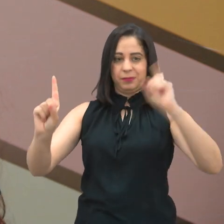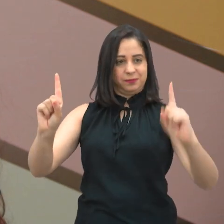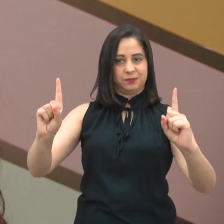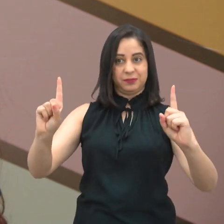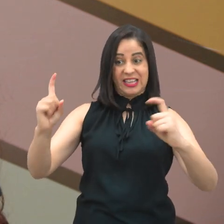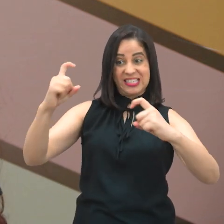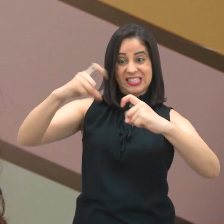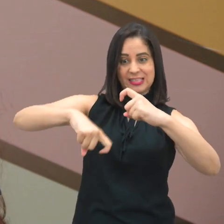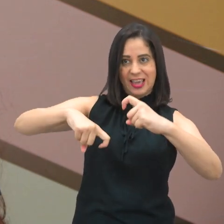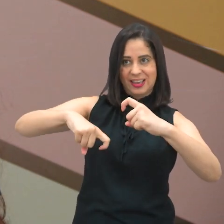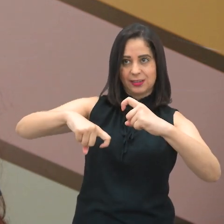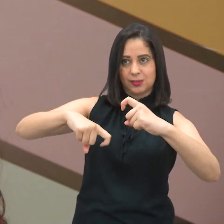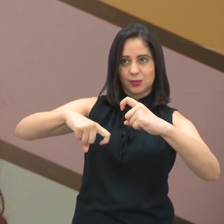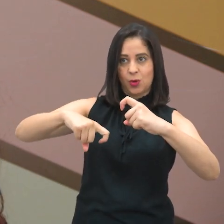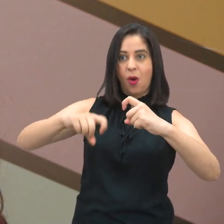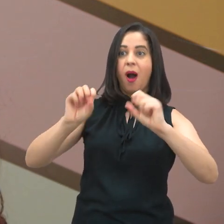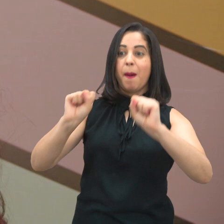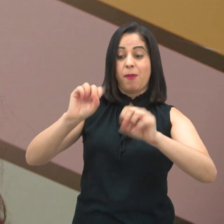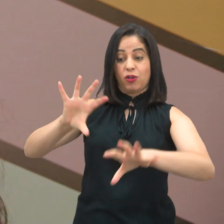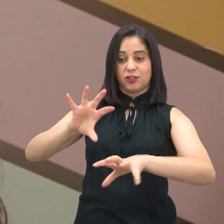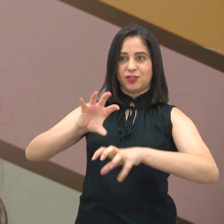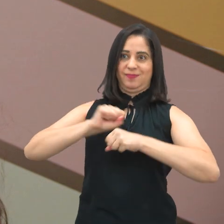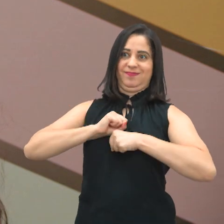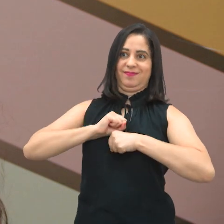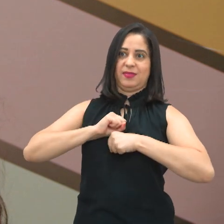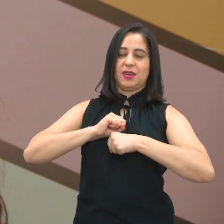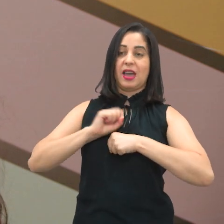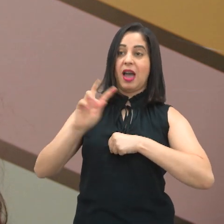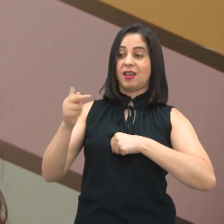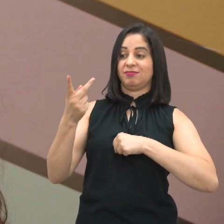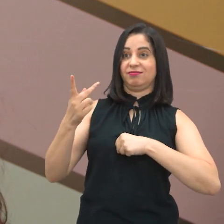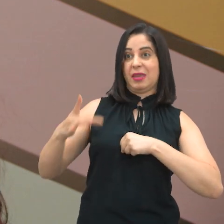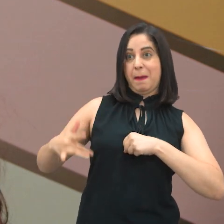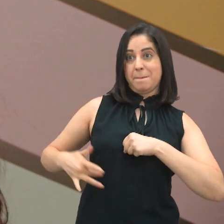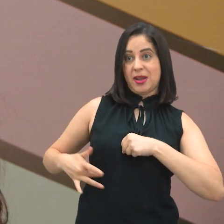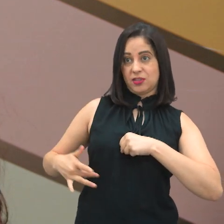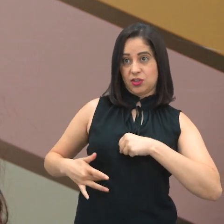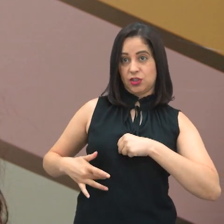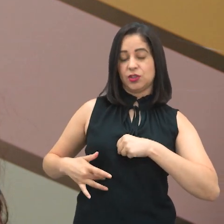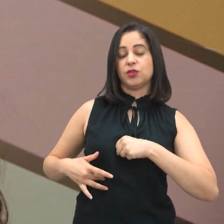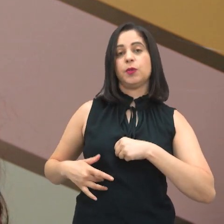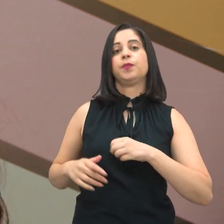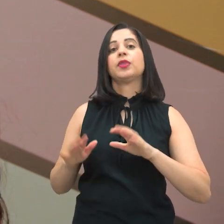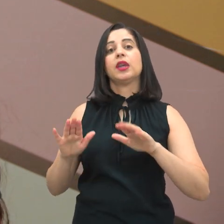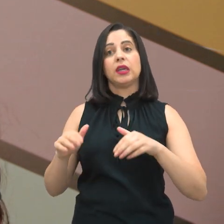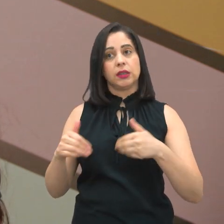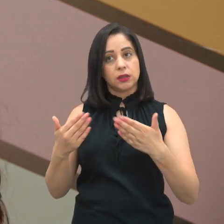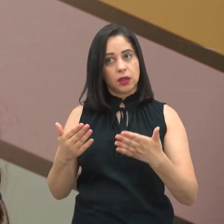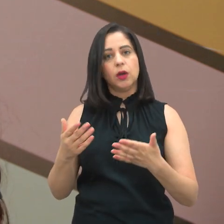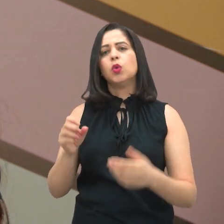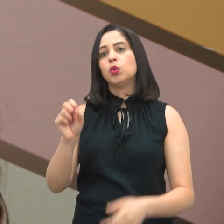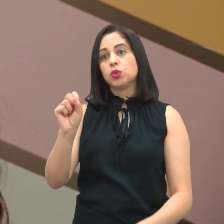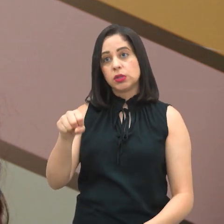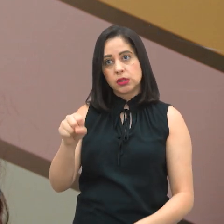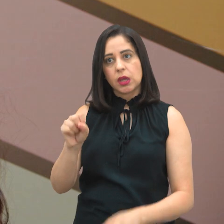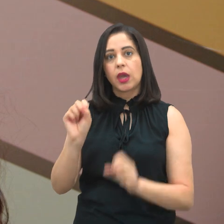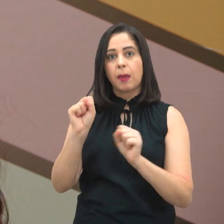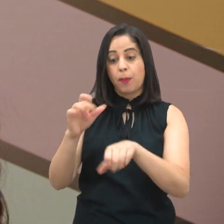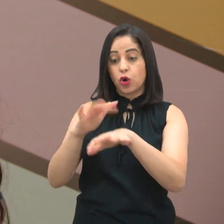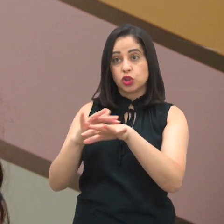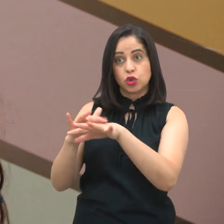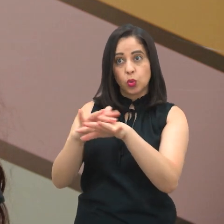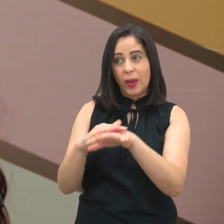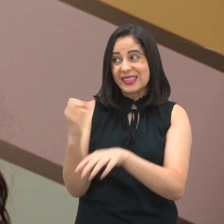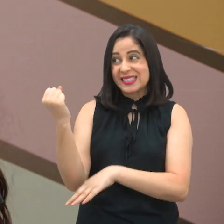pacientes podem até se curar numa fase aguda, mas uma boa parte dos pacientes pode se infectar